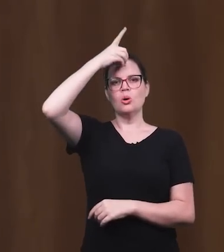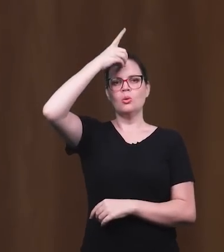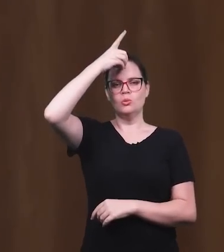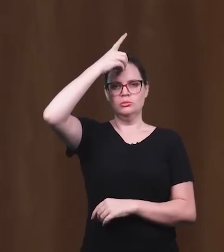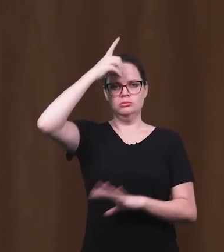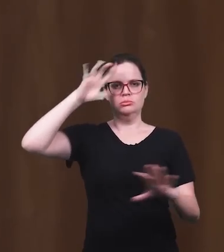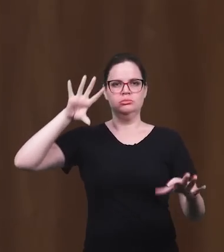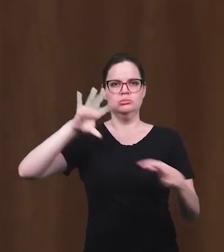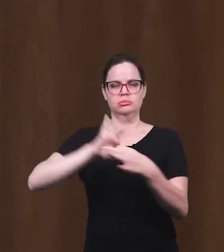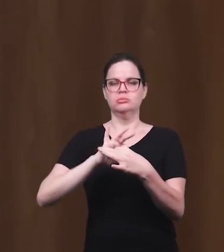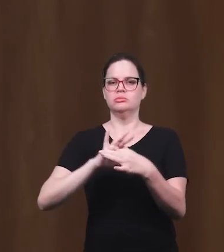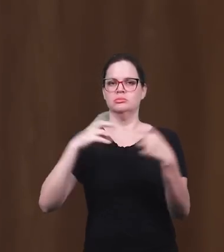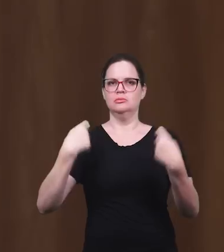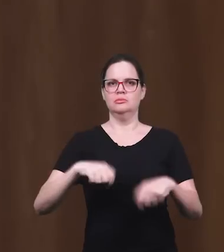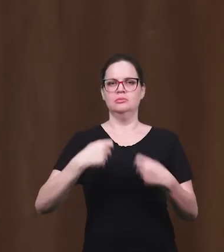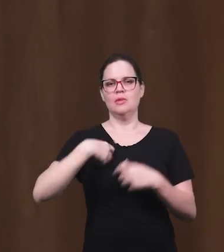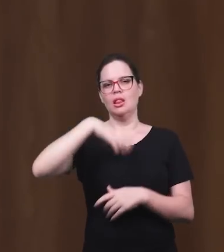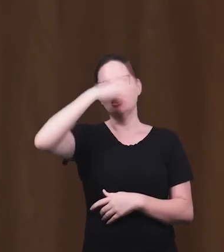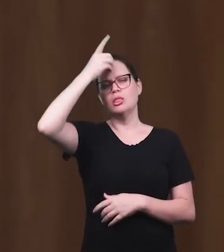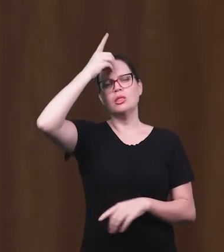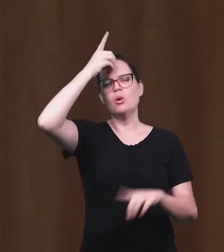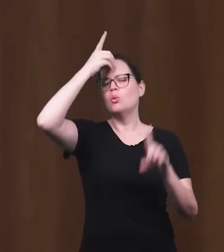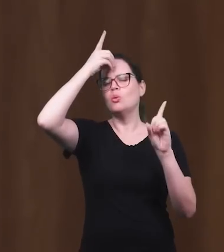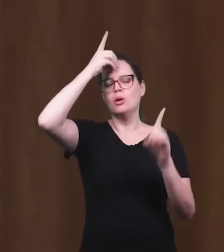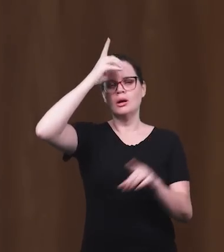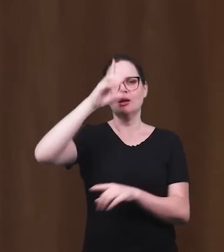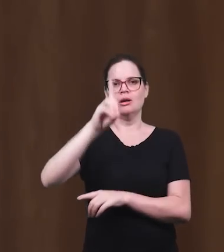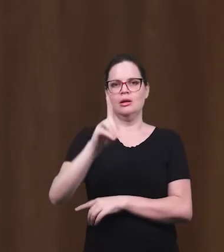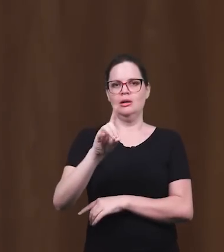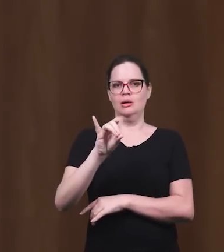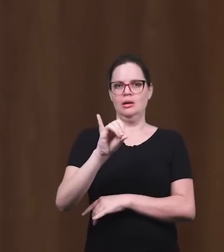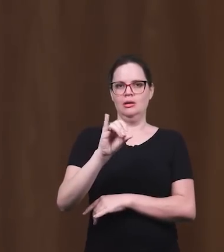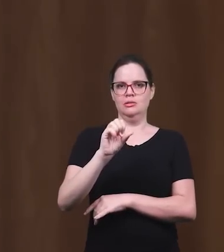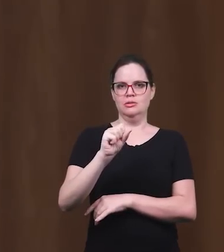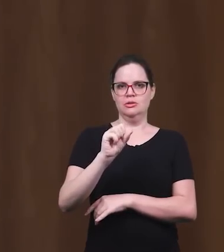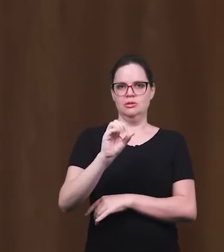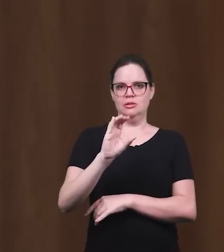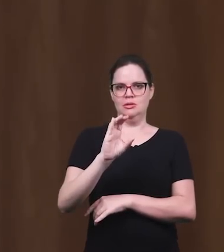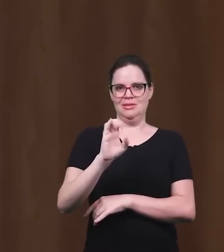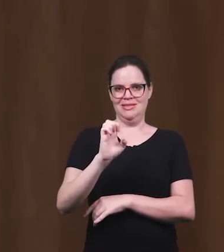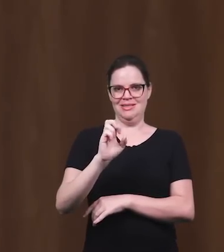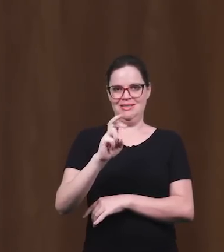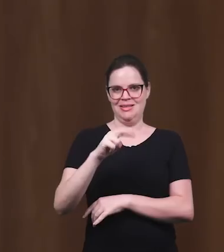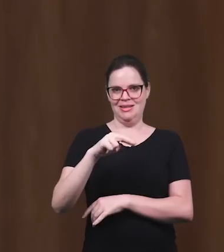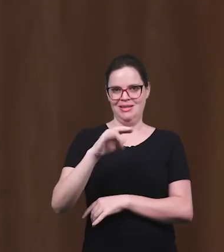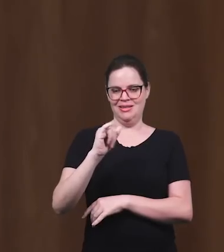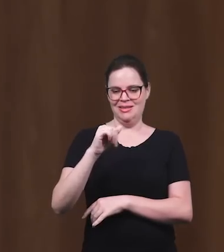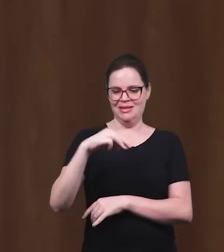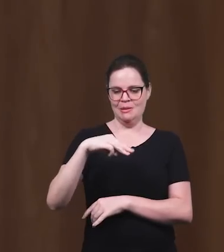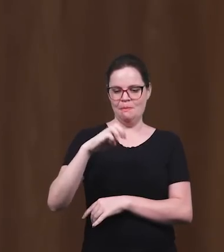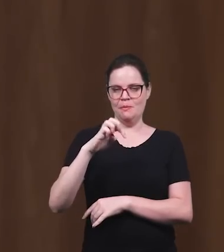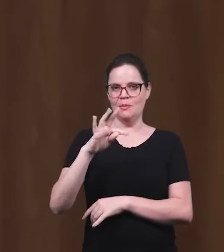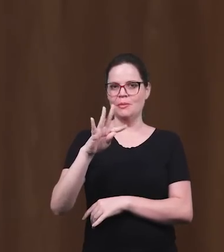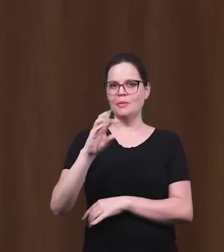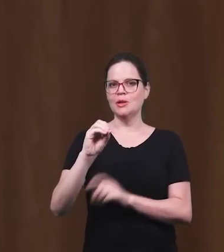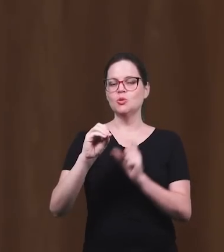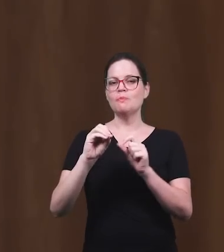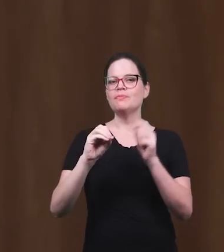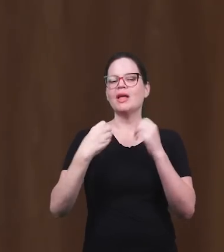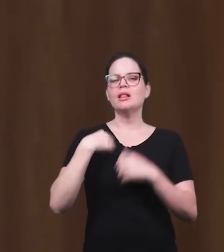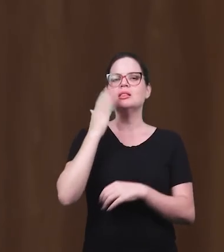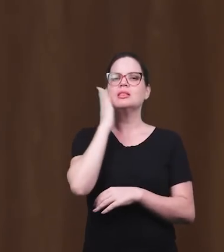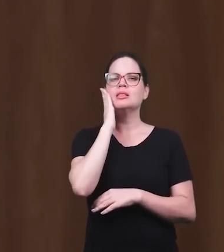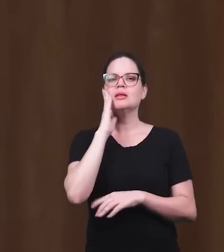está diretamente ligado a esse assunto, que é o dom de discernir os espíritos. Então, quando você vai